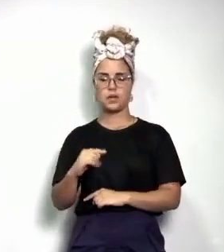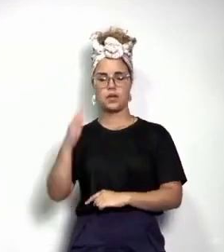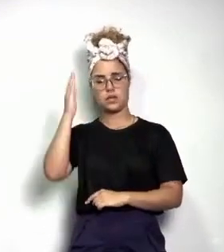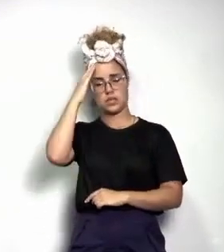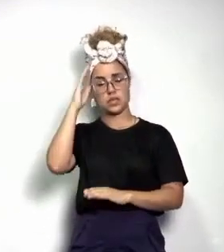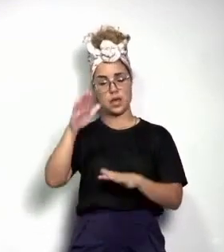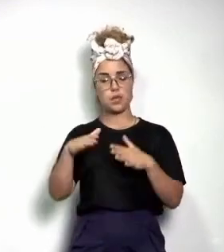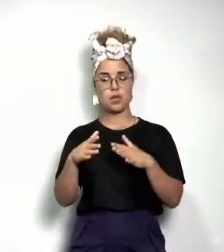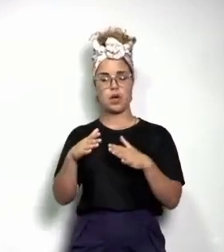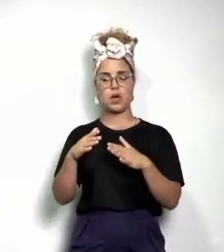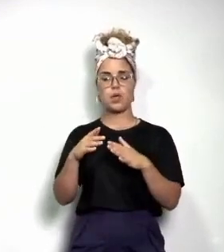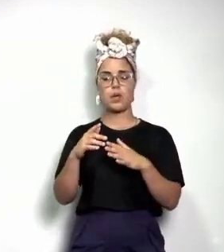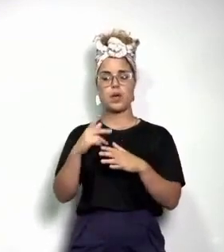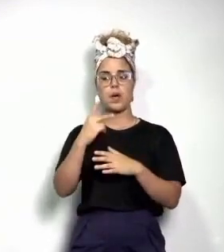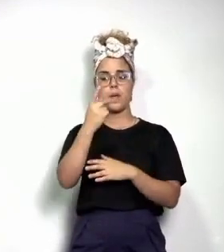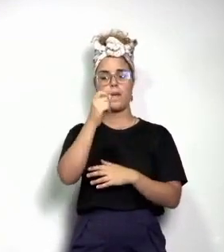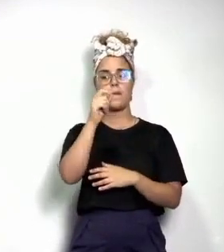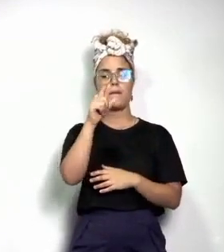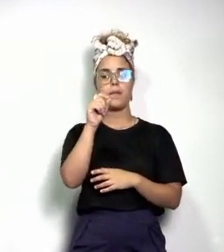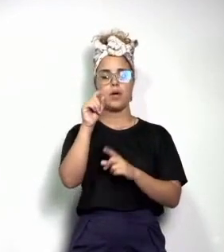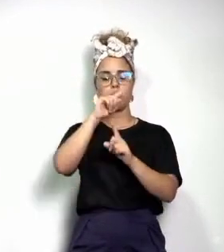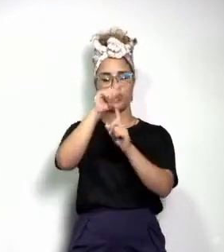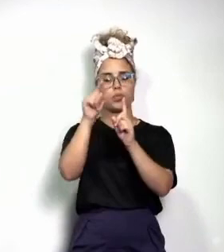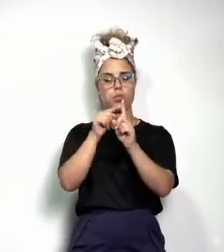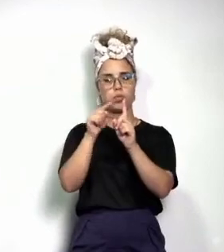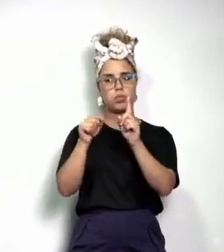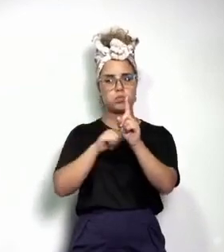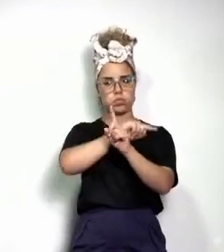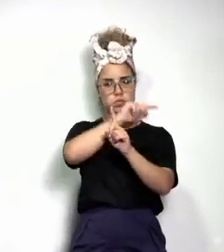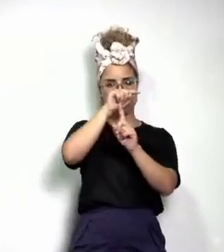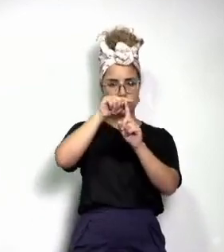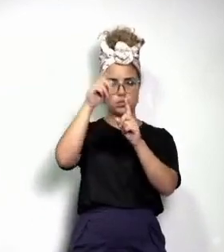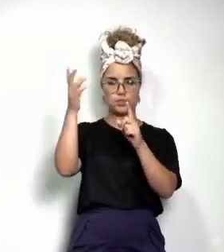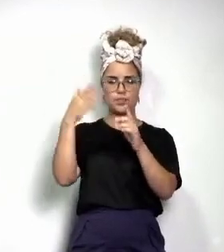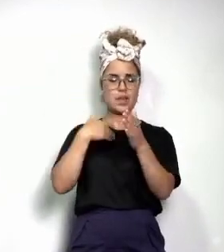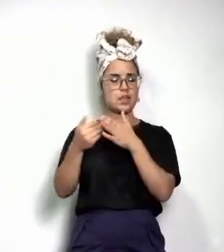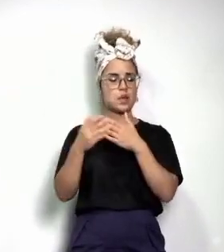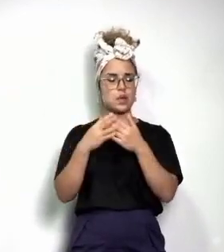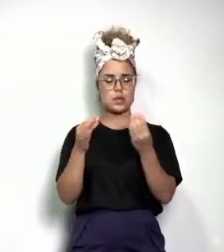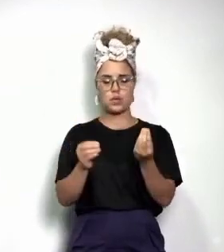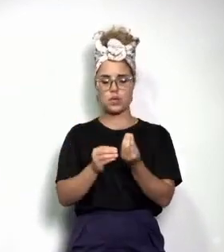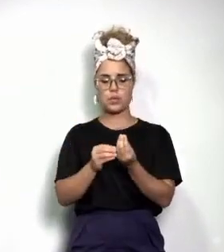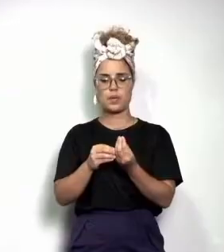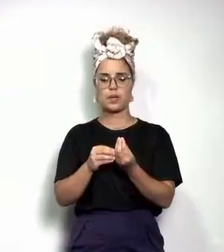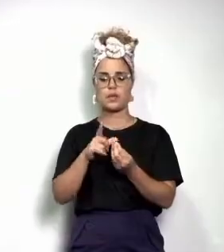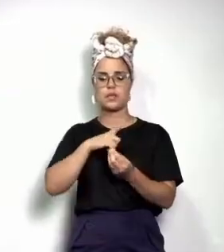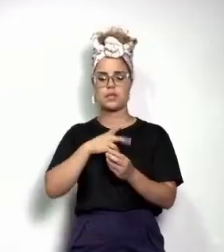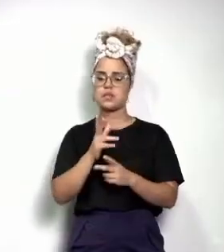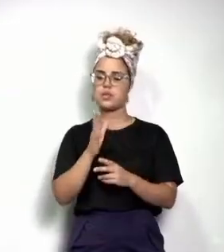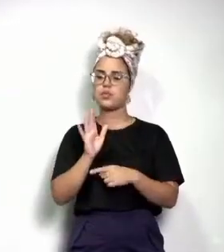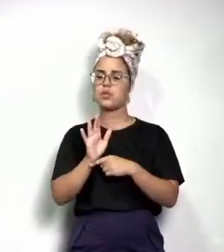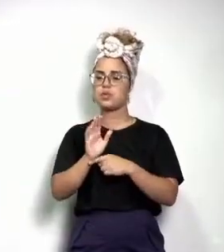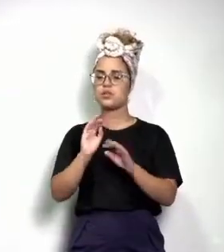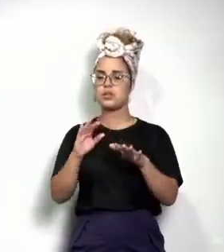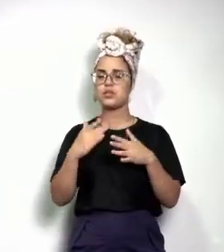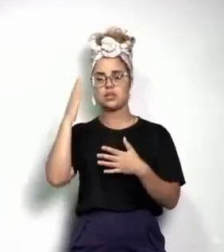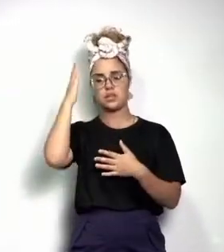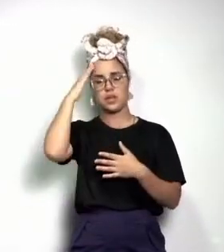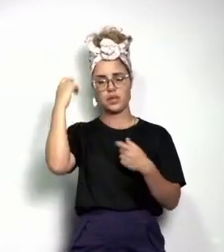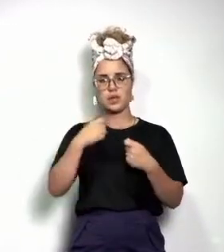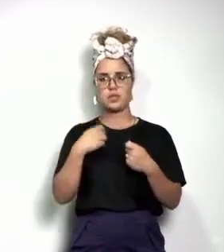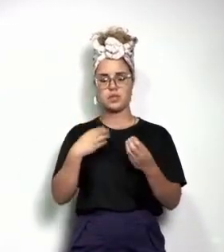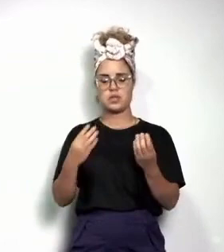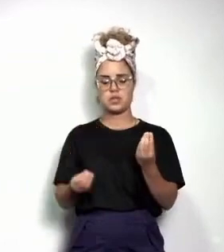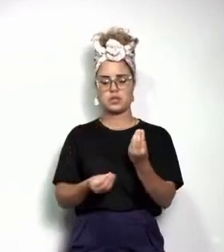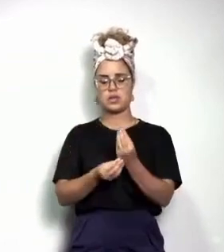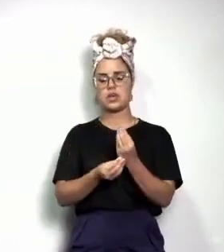dela. E aqui na conexão de qualquer cabo que você tiver, ele também vai estar sempre indicando mais e o menos. Então, você sabe que você precisa